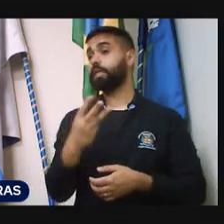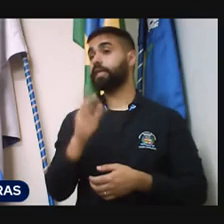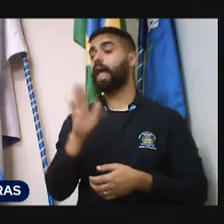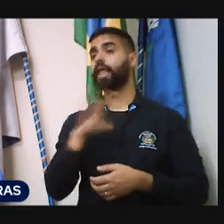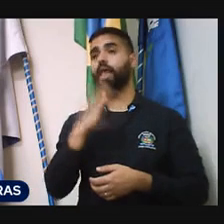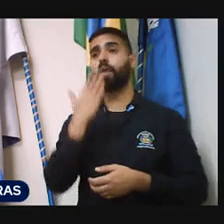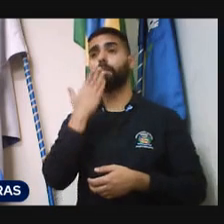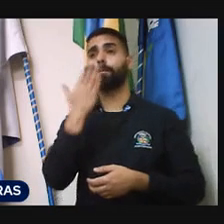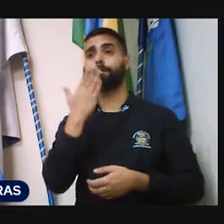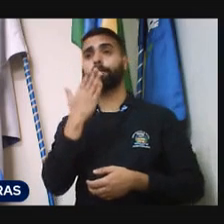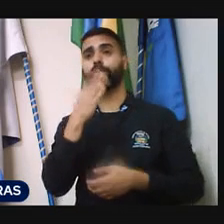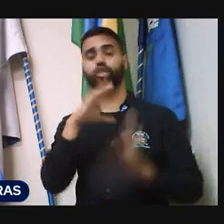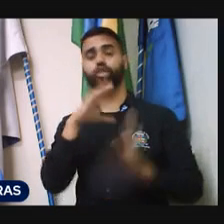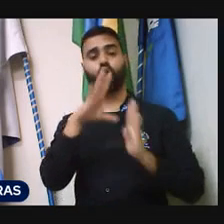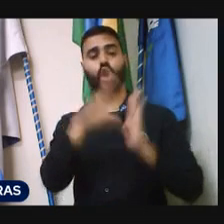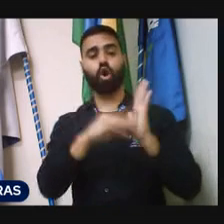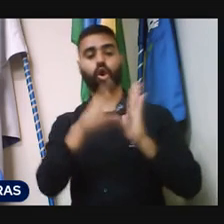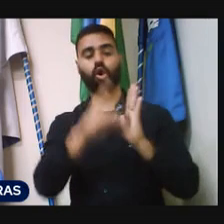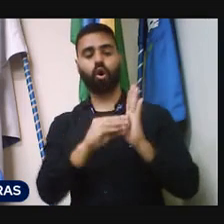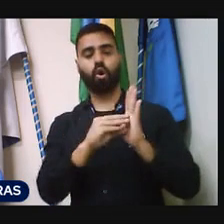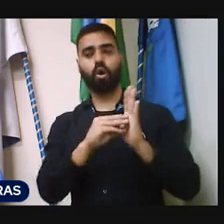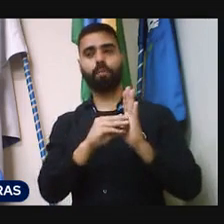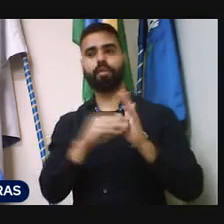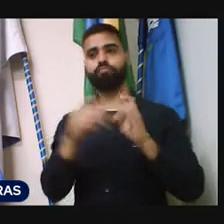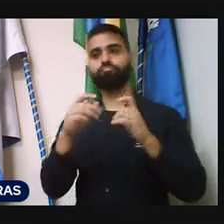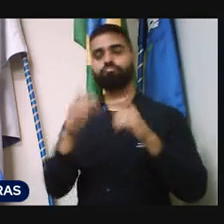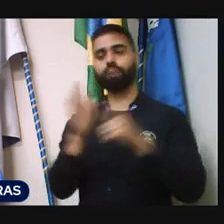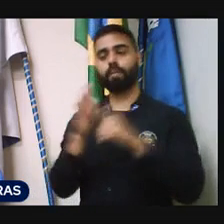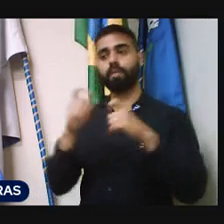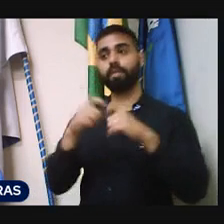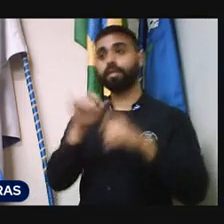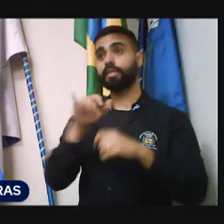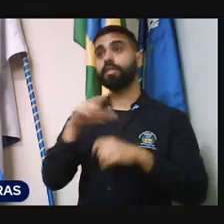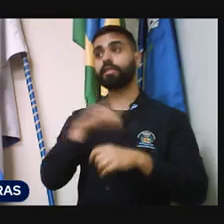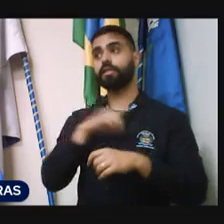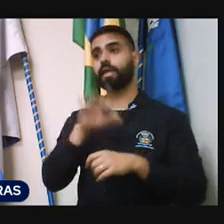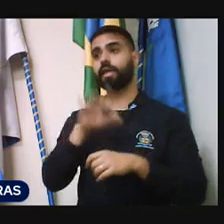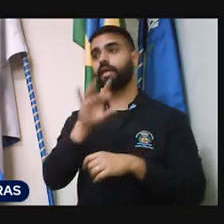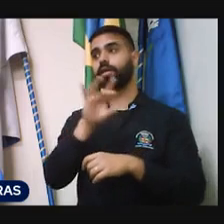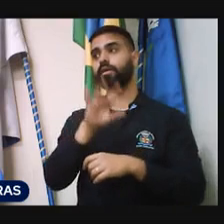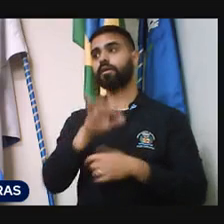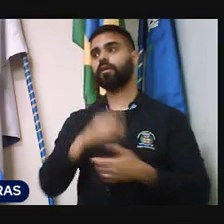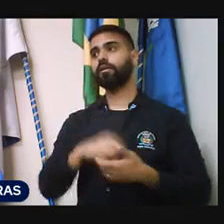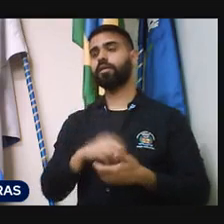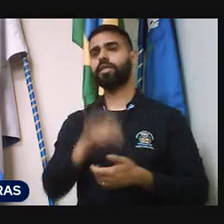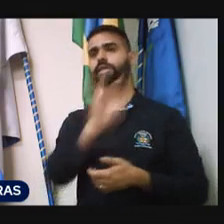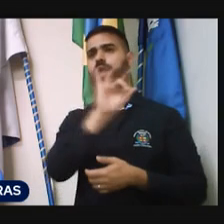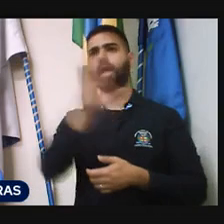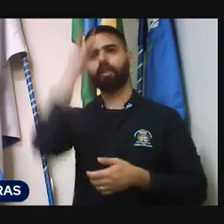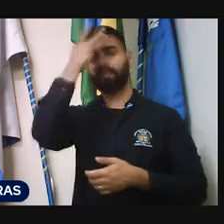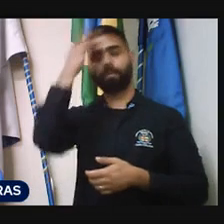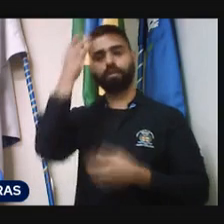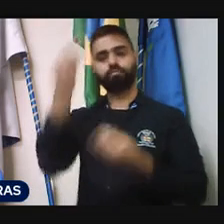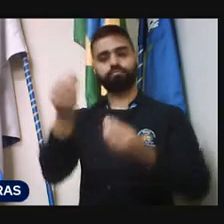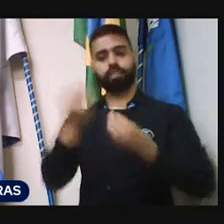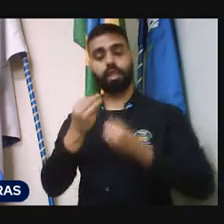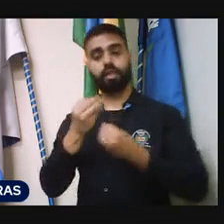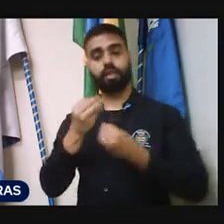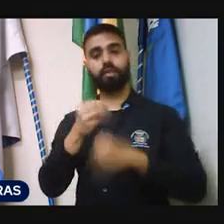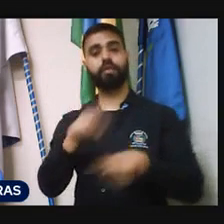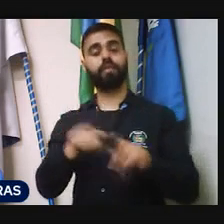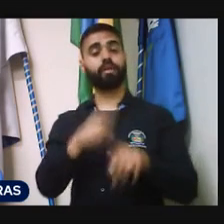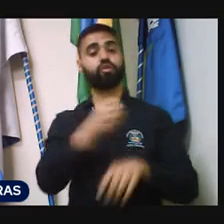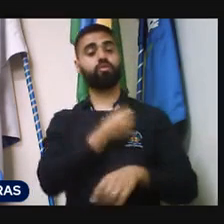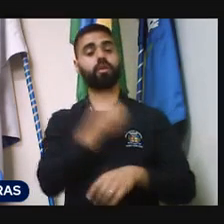pedido cópia dos exames atualizados ser sim favor enviar a cópia dos exames de cada praticante de atividade número